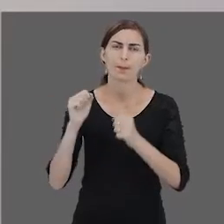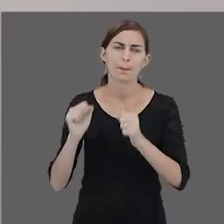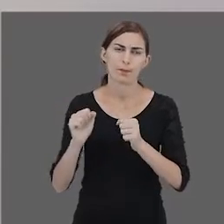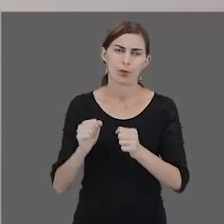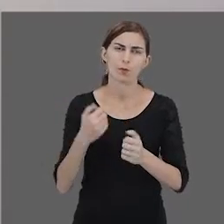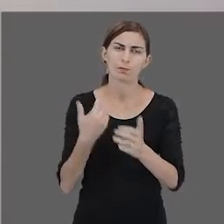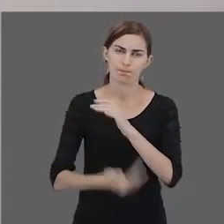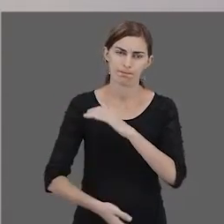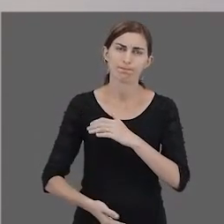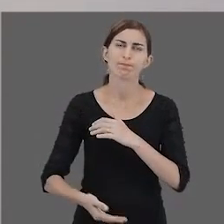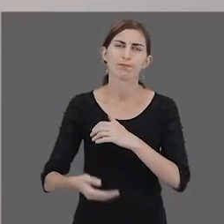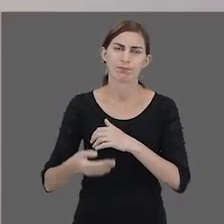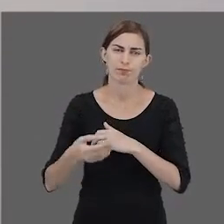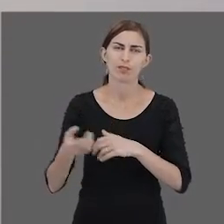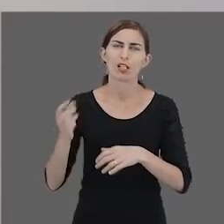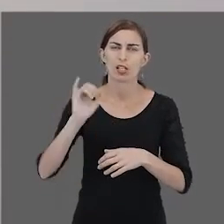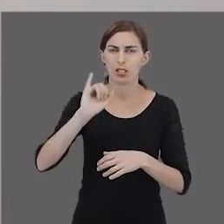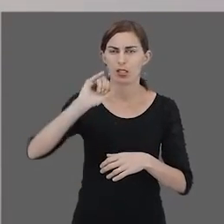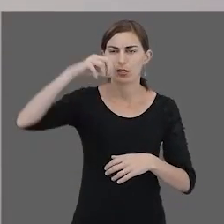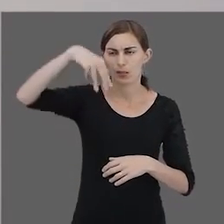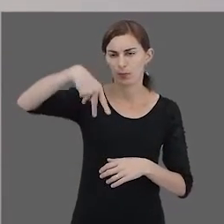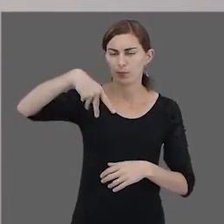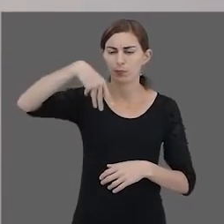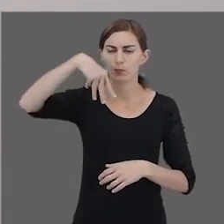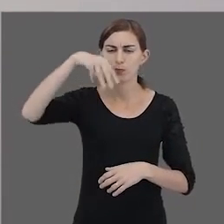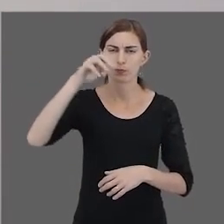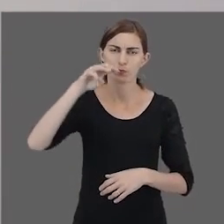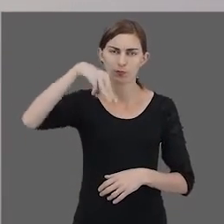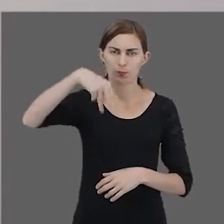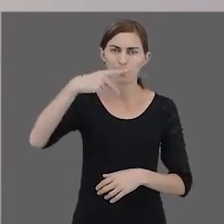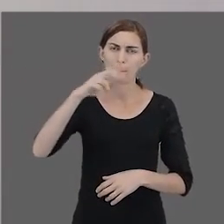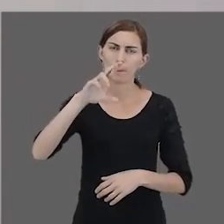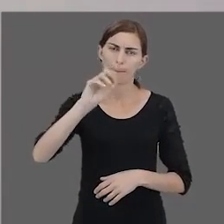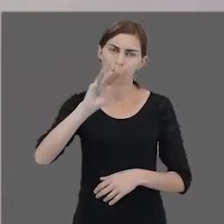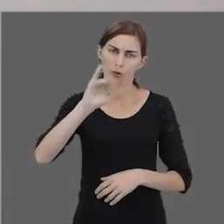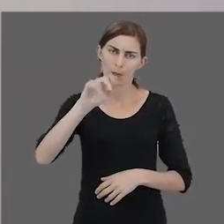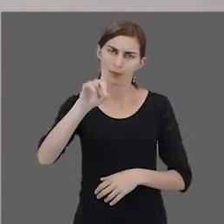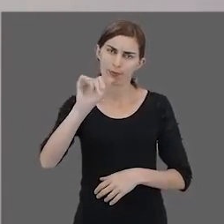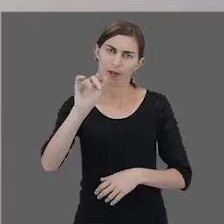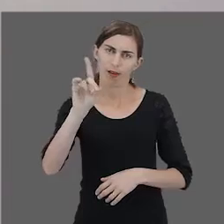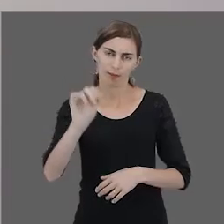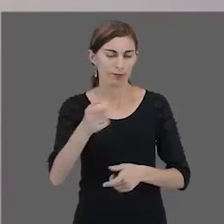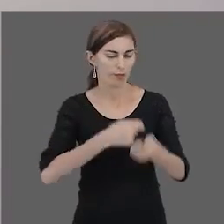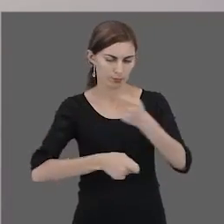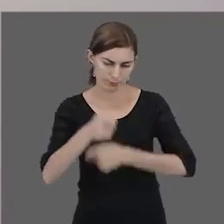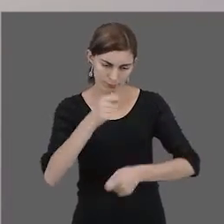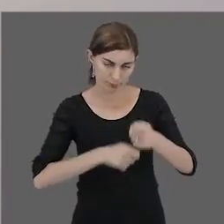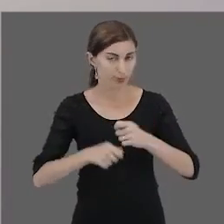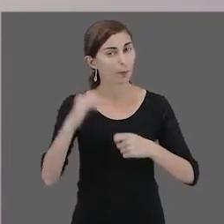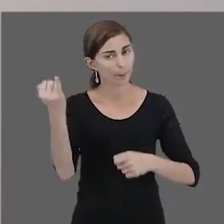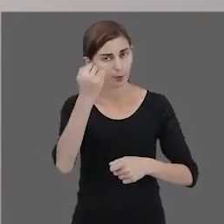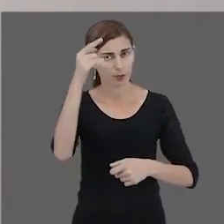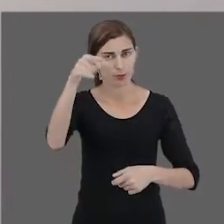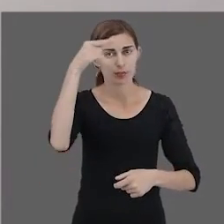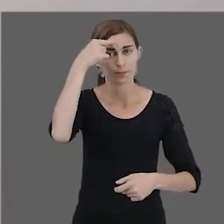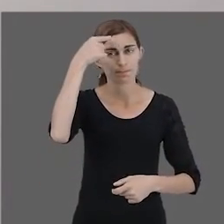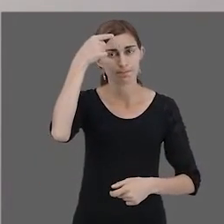incide no ato de improbidade administrativa. Então, é importante que vocês tenham isso em mente,